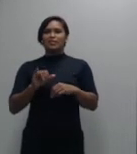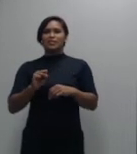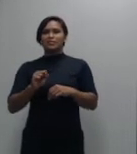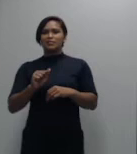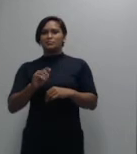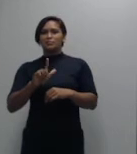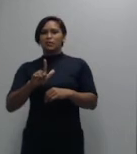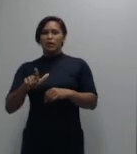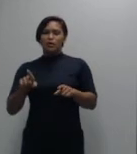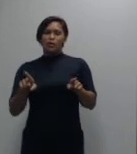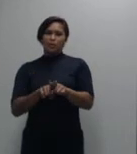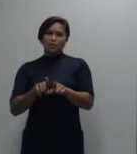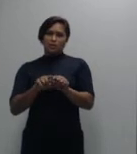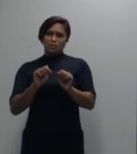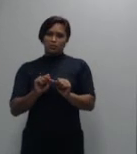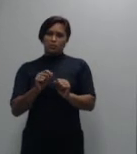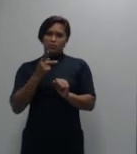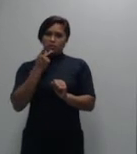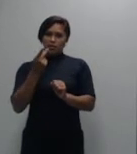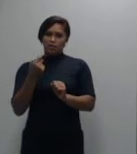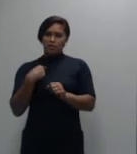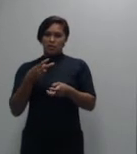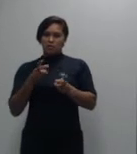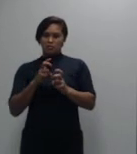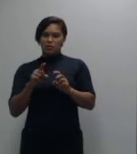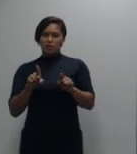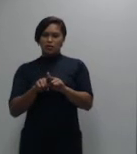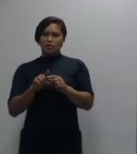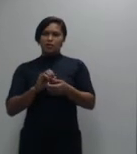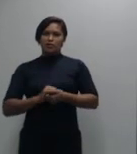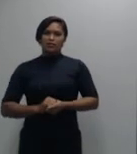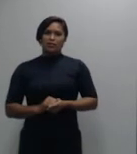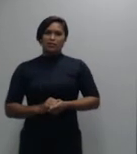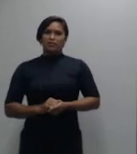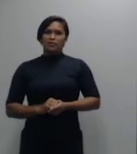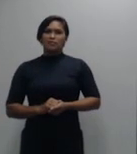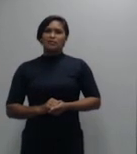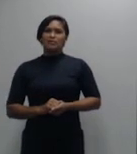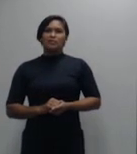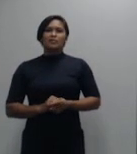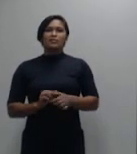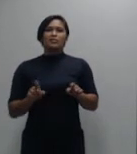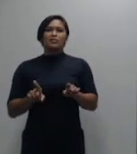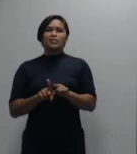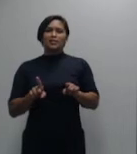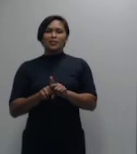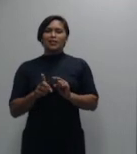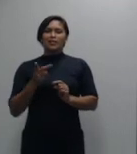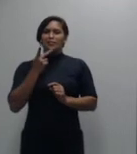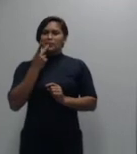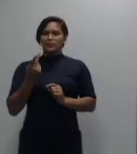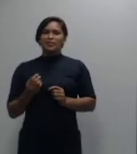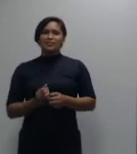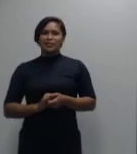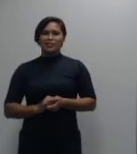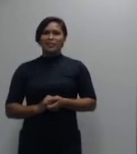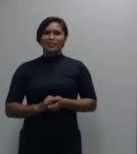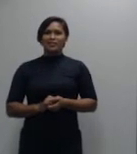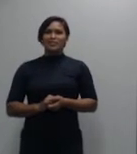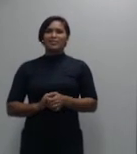também importante considerações a trazer acerca desse caso